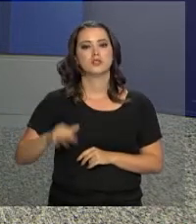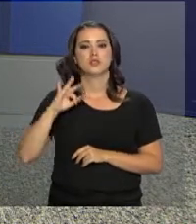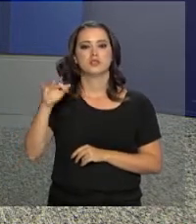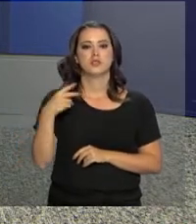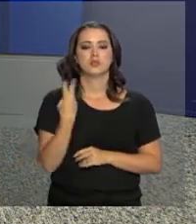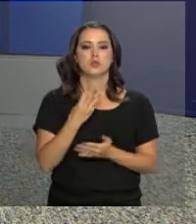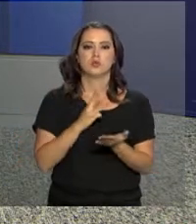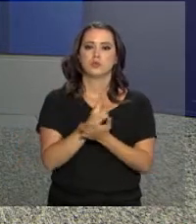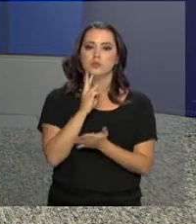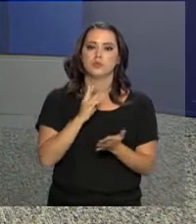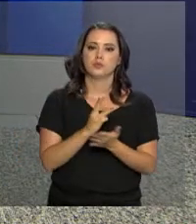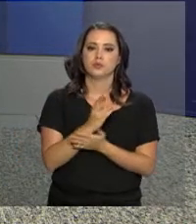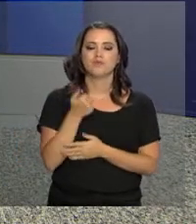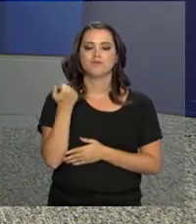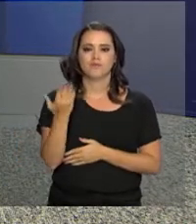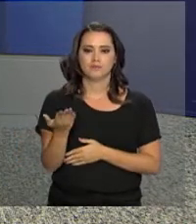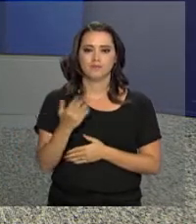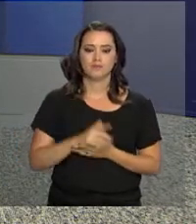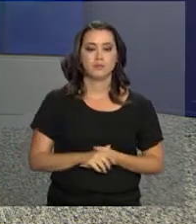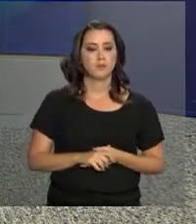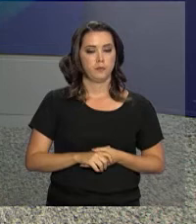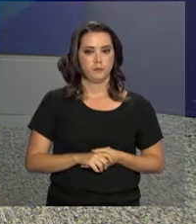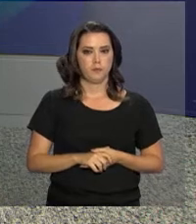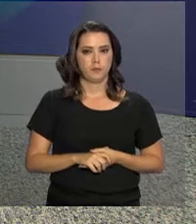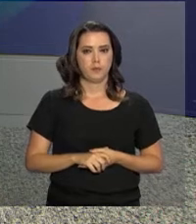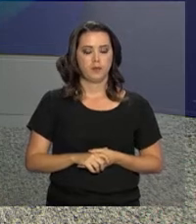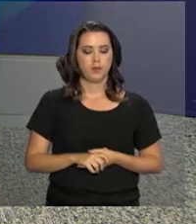nosso WhatsApp. Então, anote aí, é